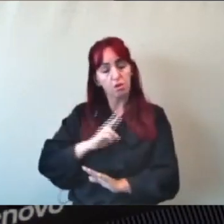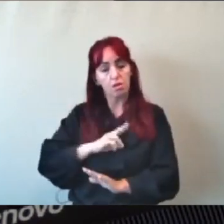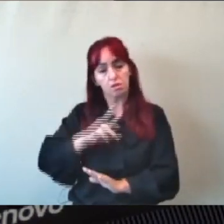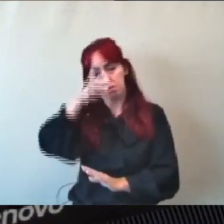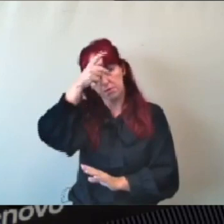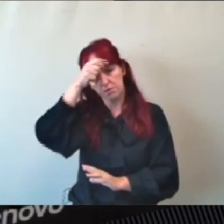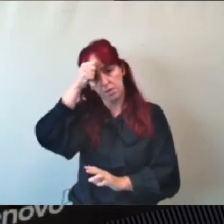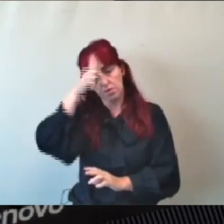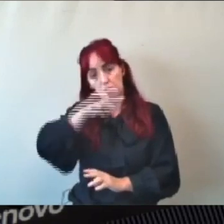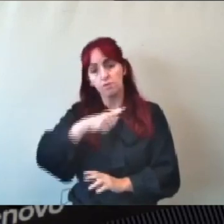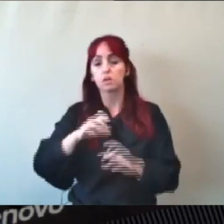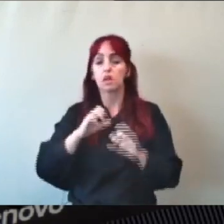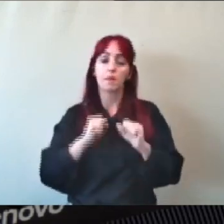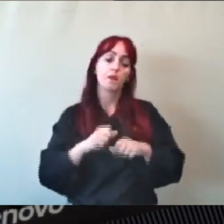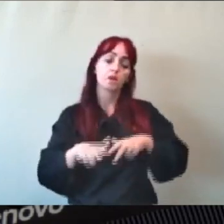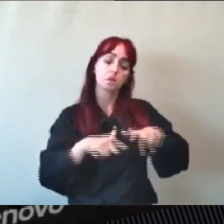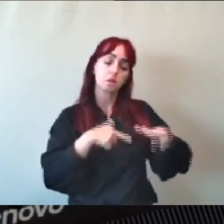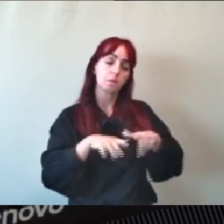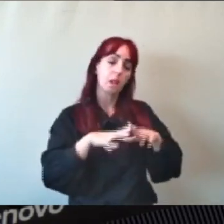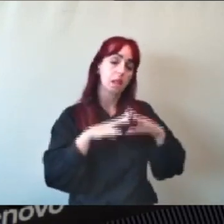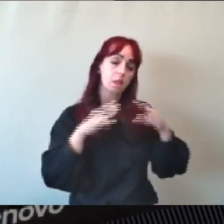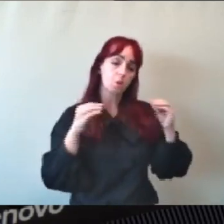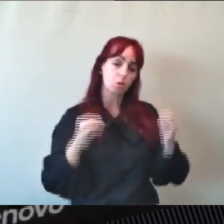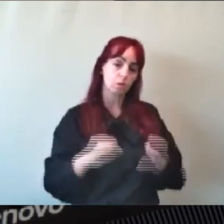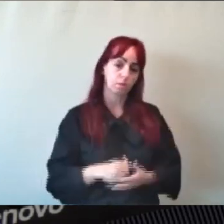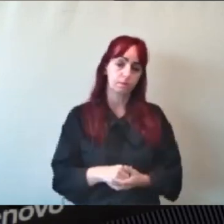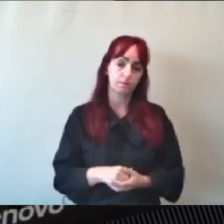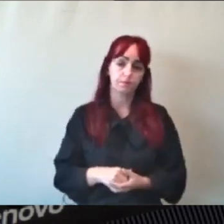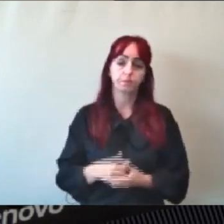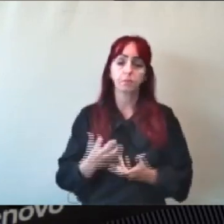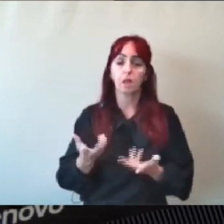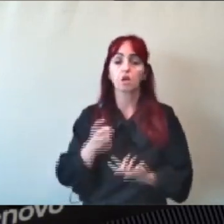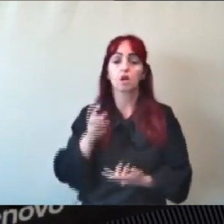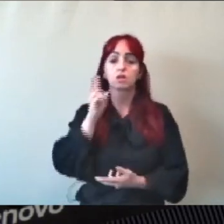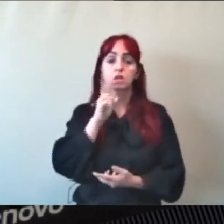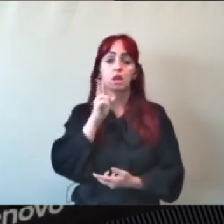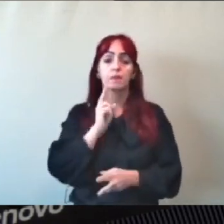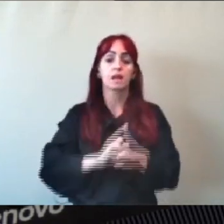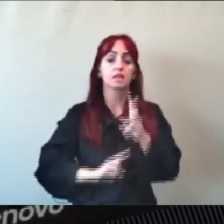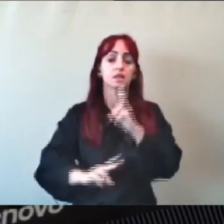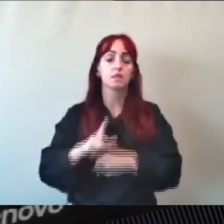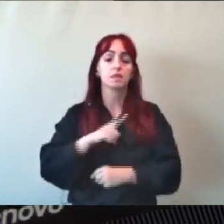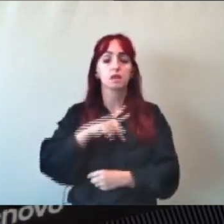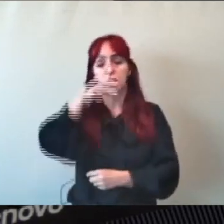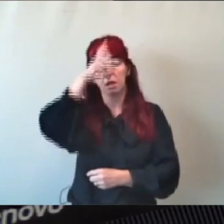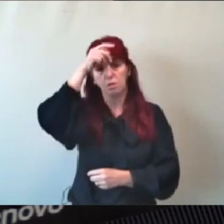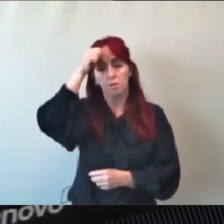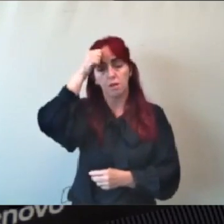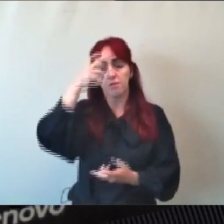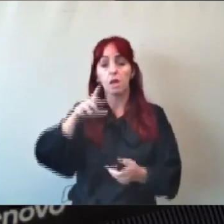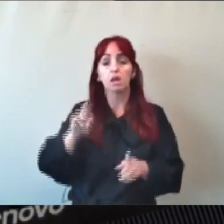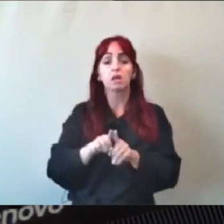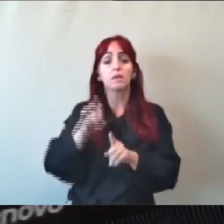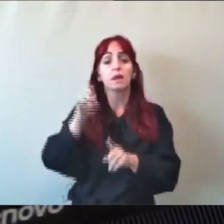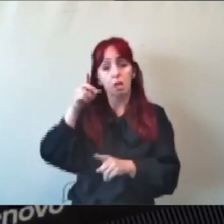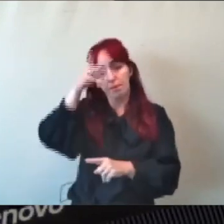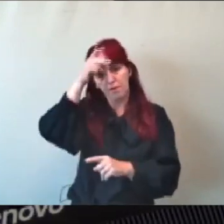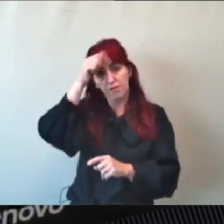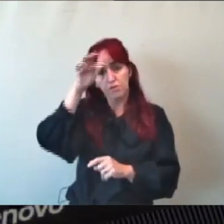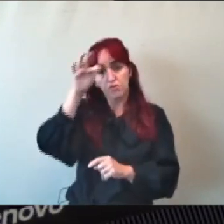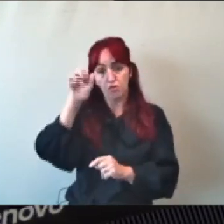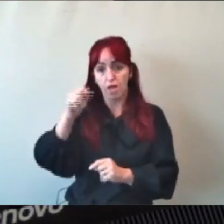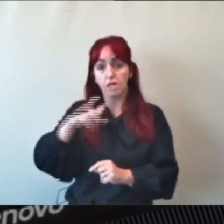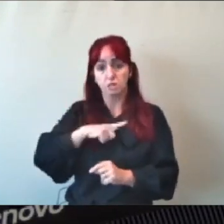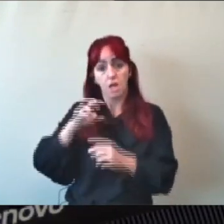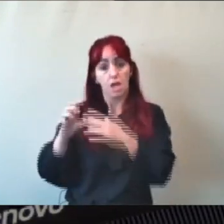trabalhar com mais tranquilidade. Eu gosto de sempre lembrar que nós temos um prefeito que é um empreendedor. Nós temos um prefeito que